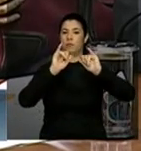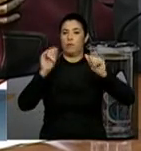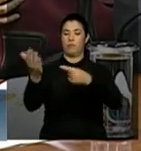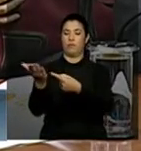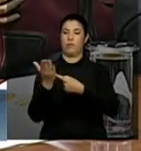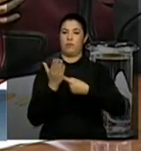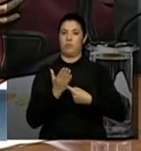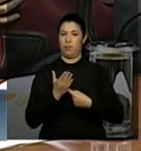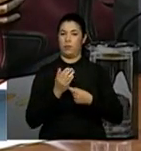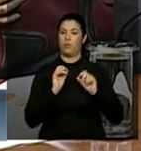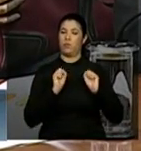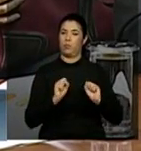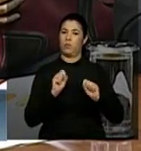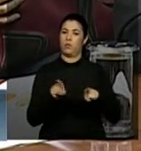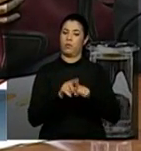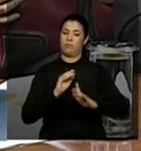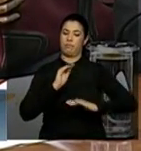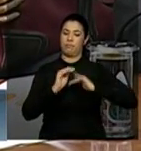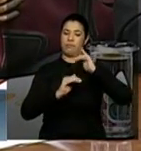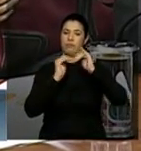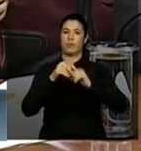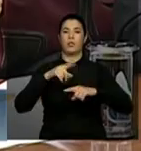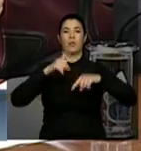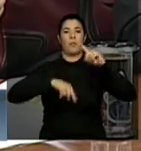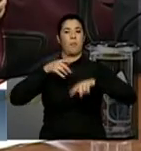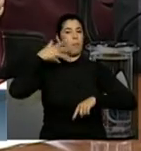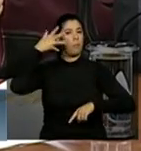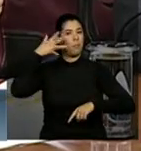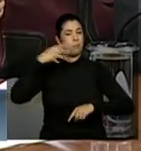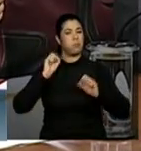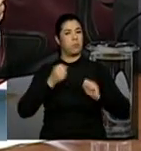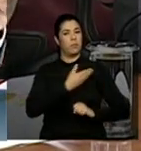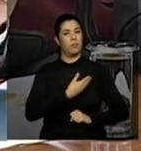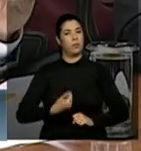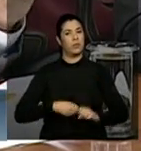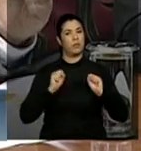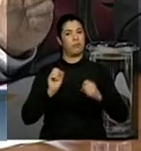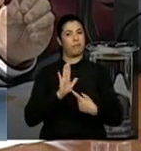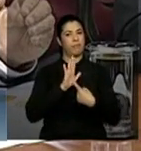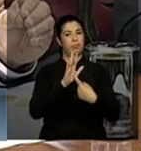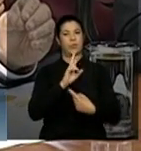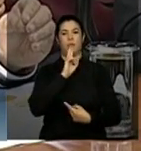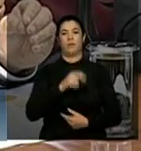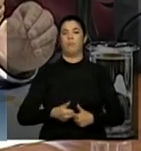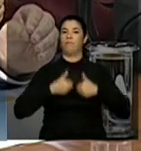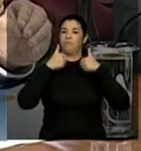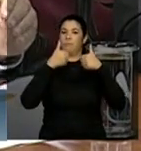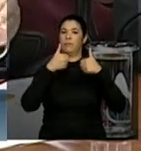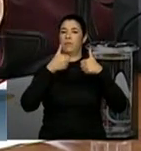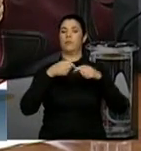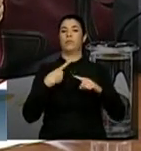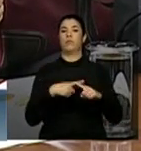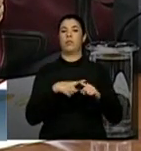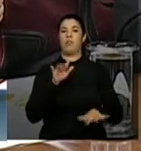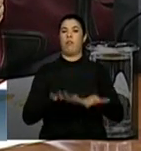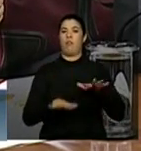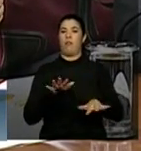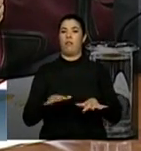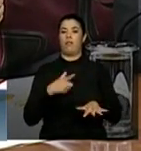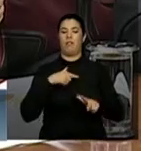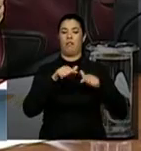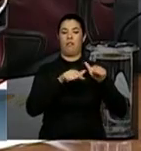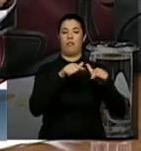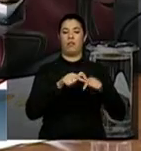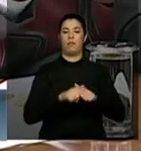traz, a gente pode avançar em políticas públicas que realmente dê resultados efetivos. Porque, às vezes, nós trabalhamos muito na